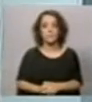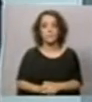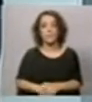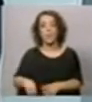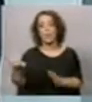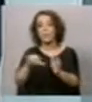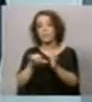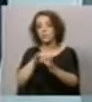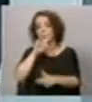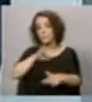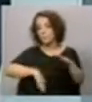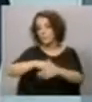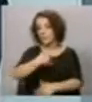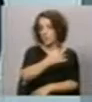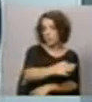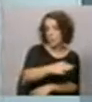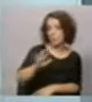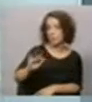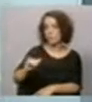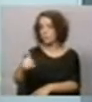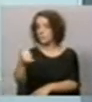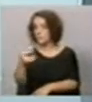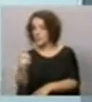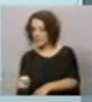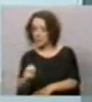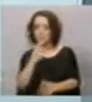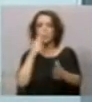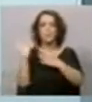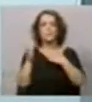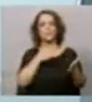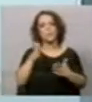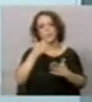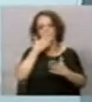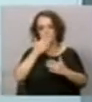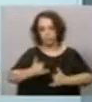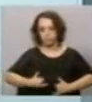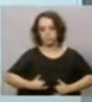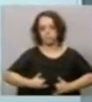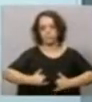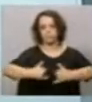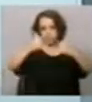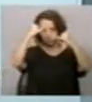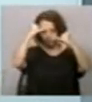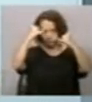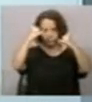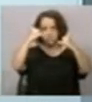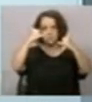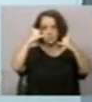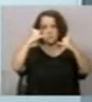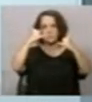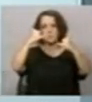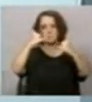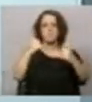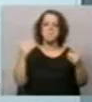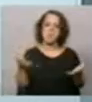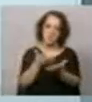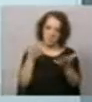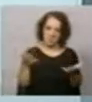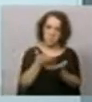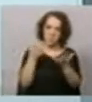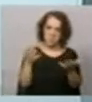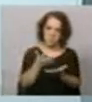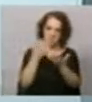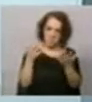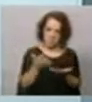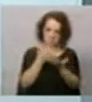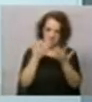Funchal chegará aos 24, Porto Santo aos 23 e o vento será do quadrante sul, fraco nas vertentes sul da Ilha da Madeira, fraco a moderado no restante